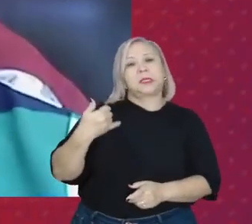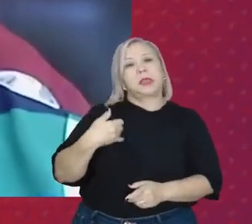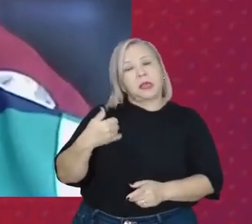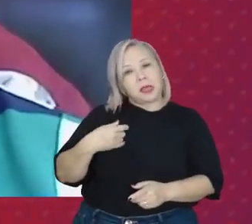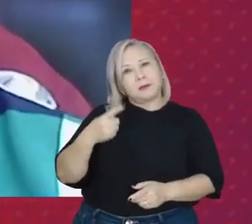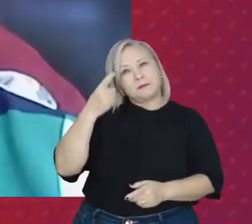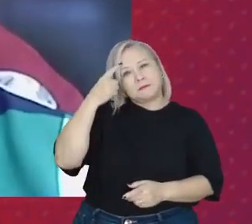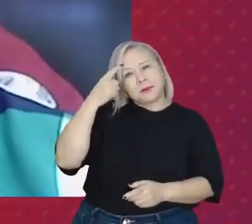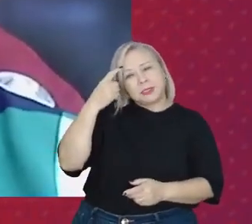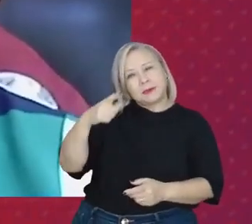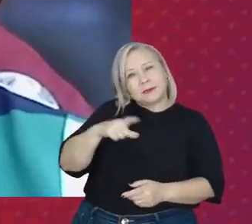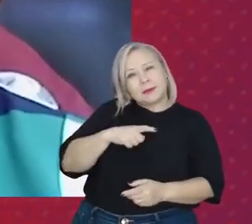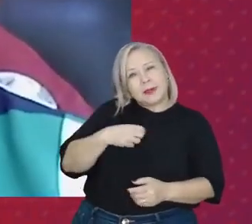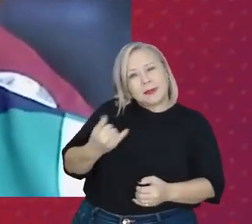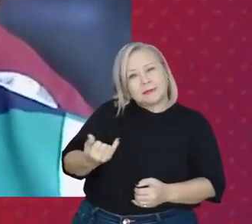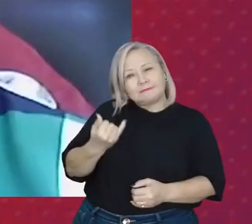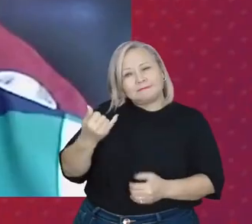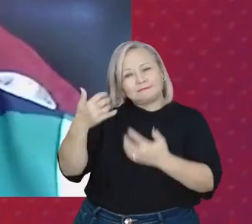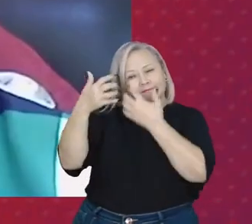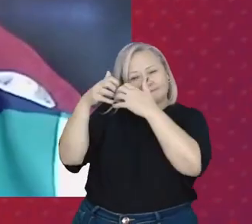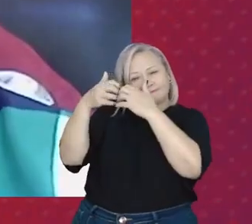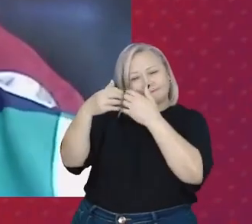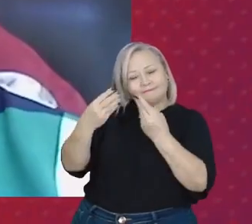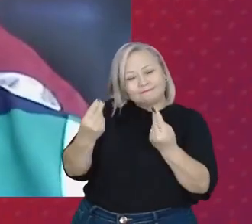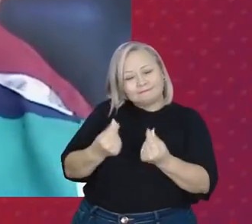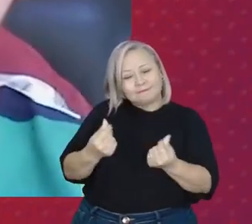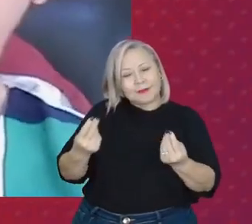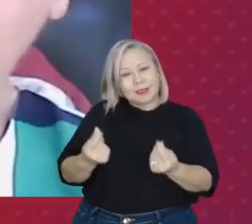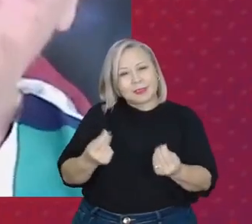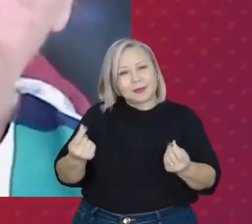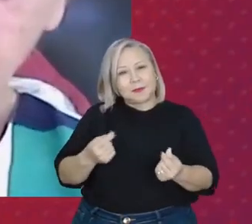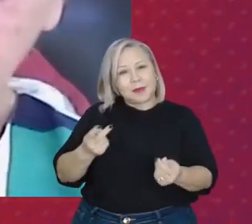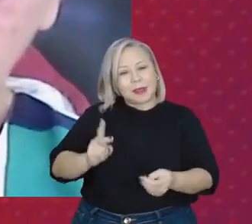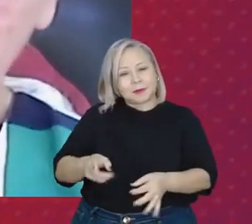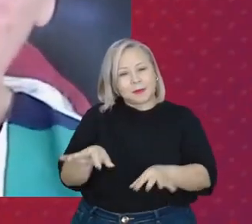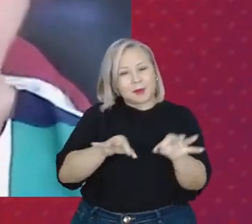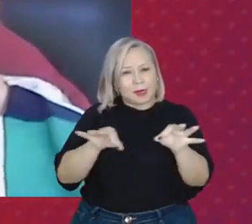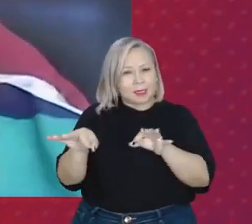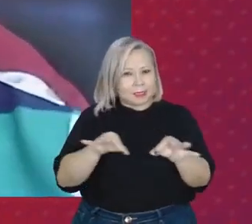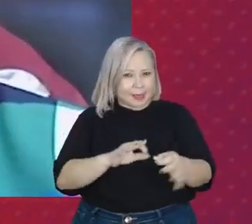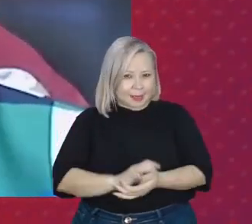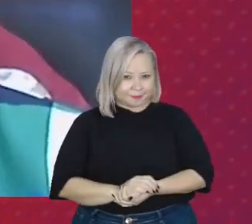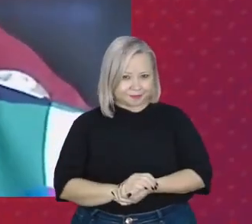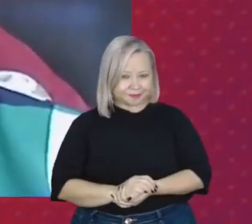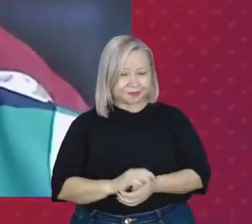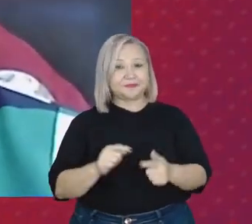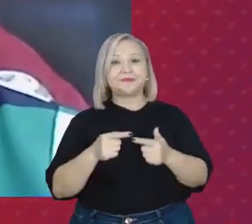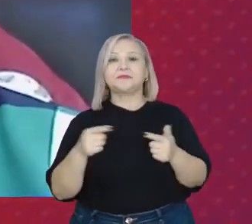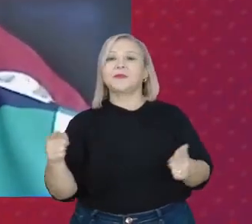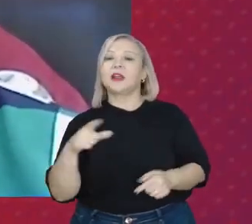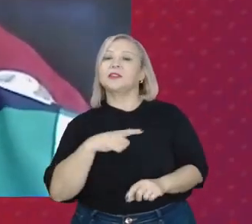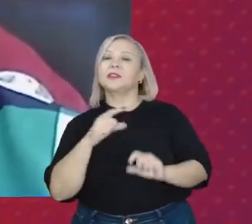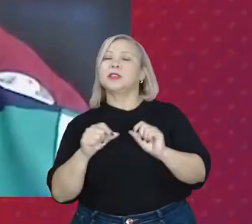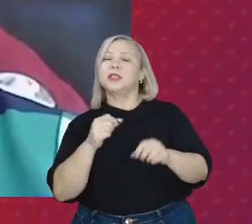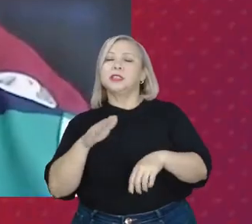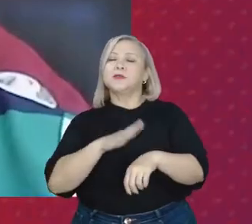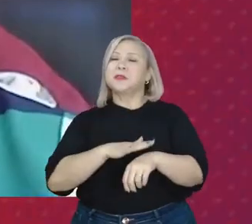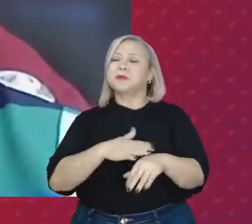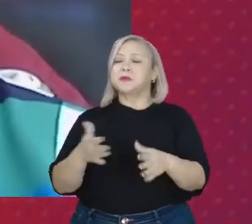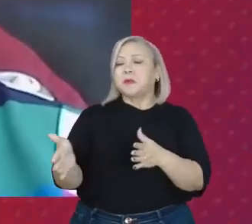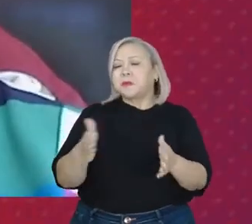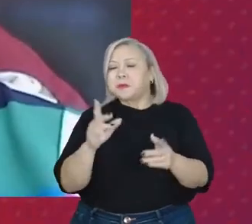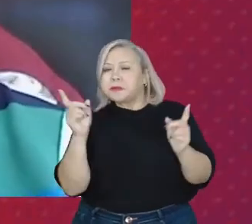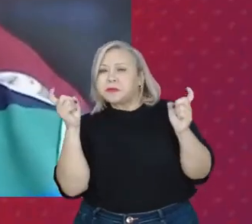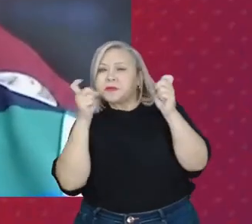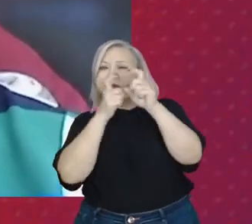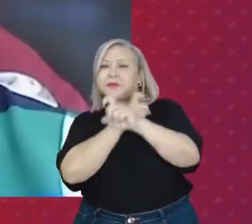essa sensibilidade para dar construção. Mas, olhemos para os outros. Nós tivemos momentos dificílimos,